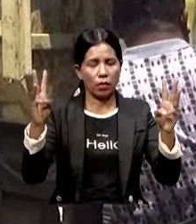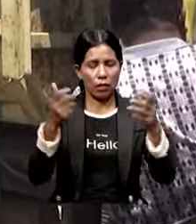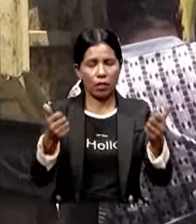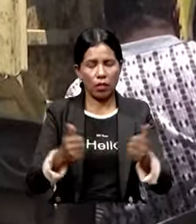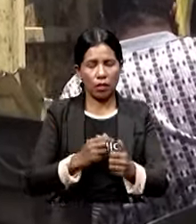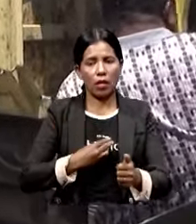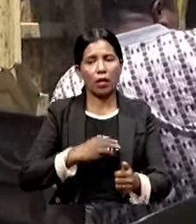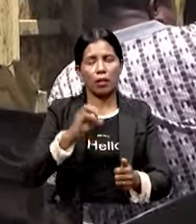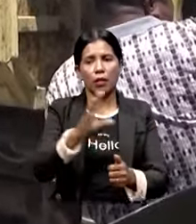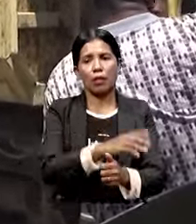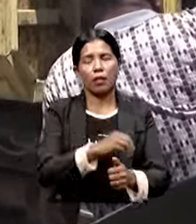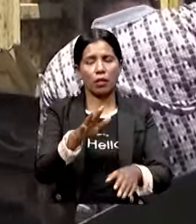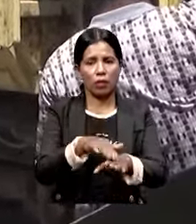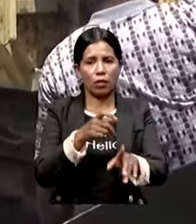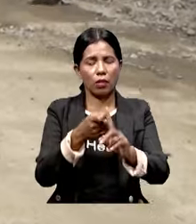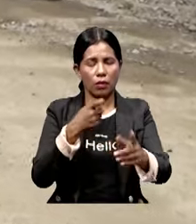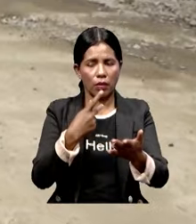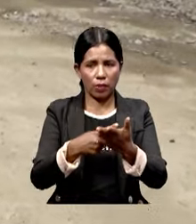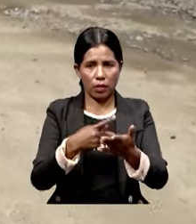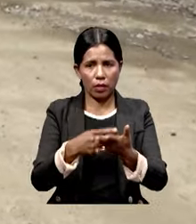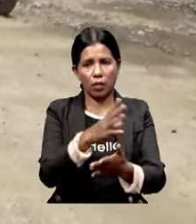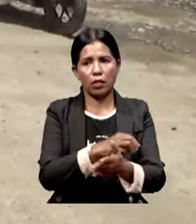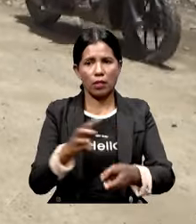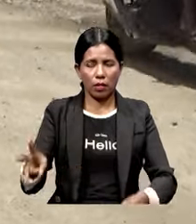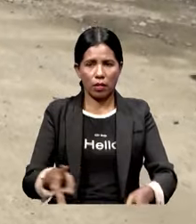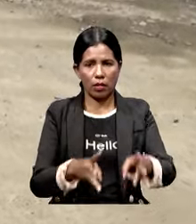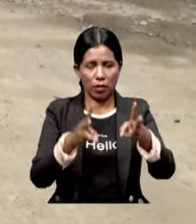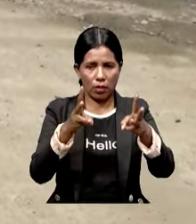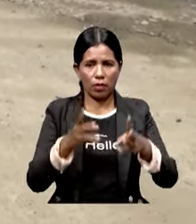Mutin Centro, nebe afetado o projeto alargamento da estrada. Abraão Amaral, GMN.